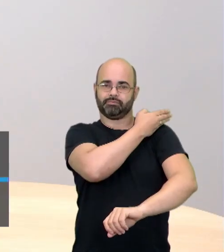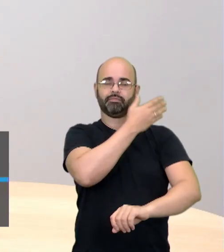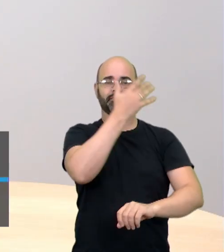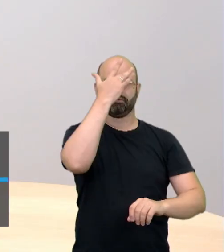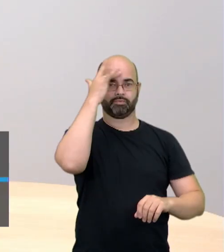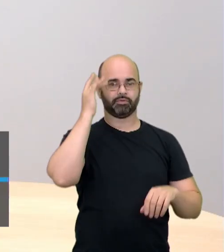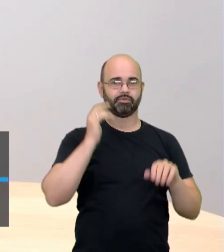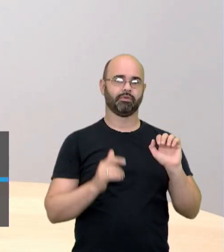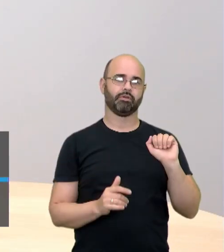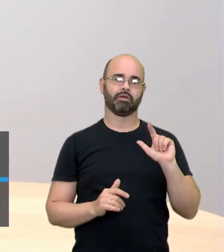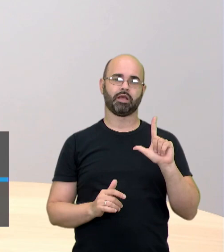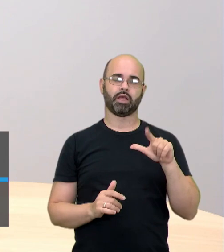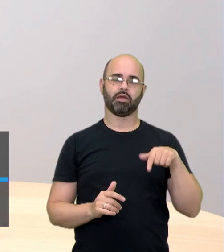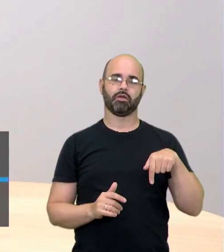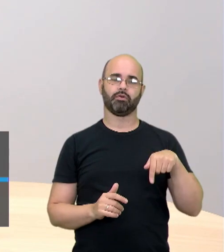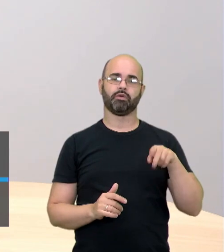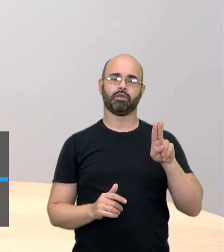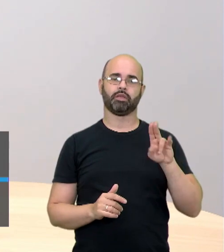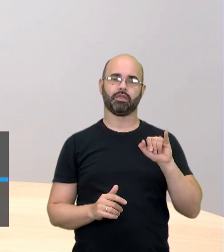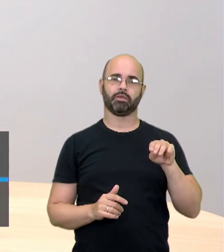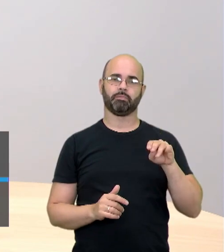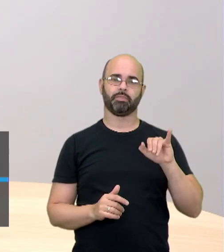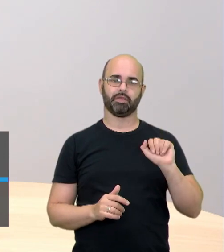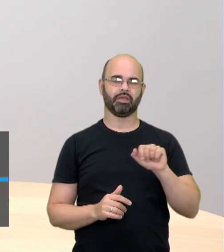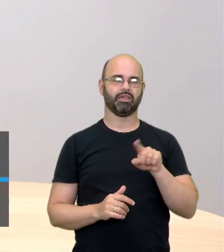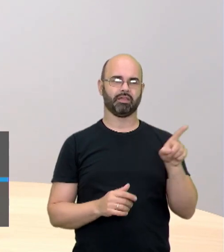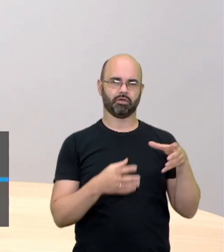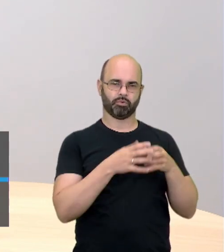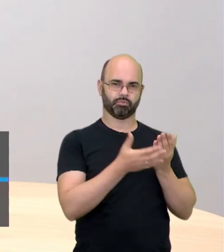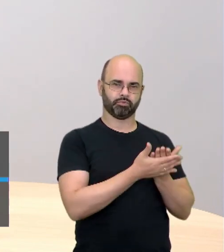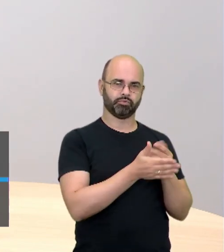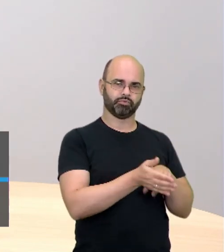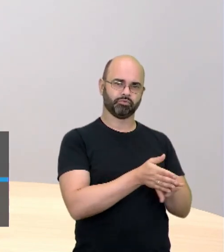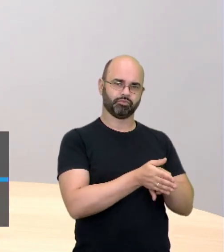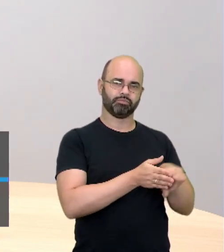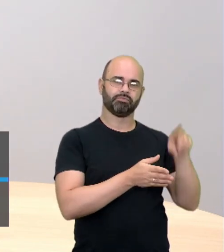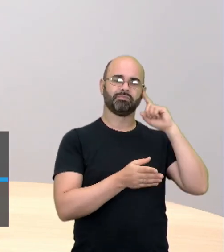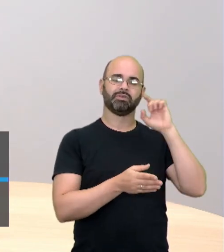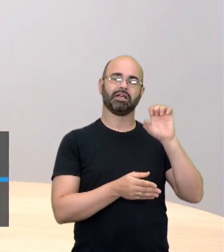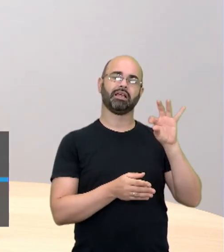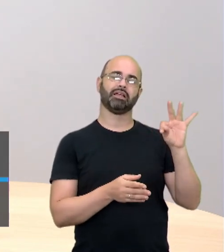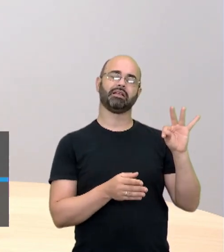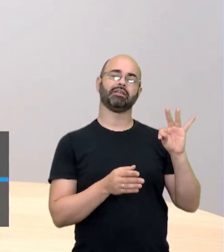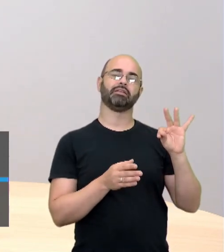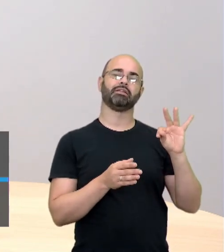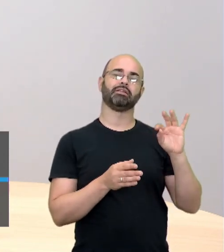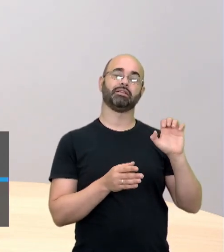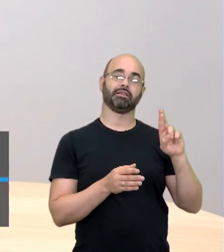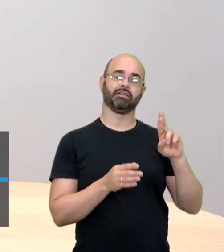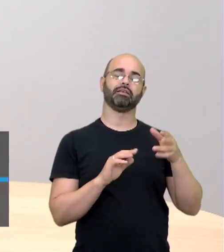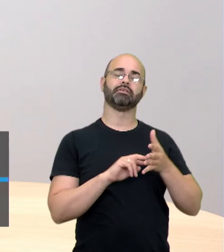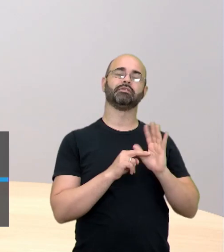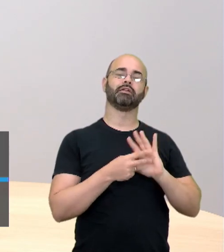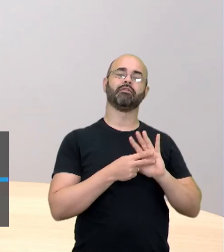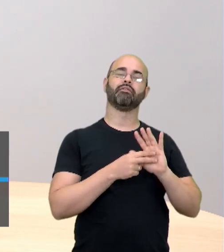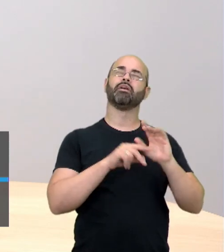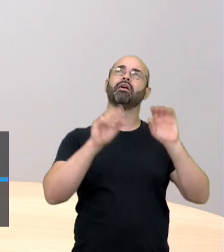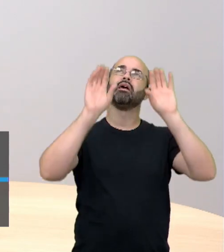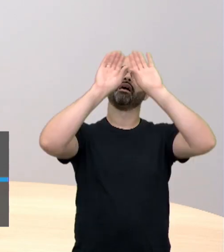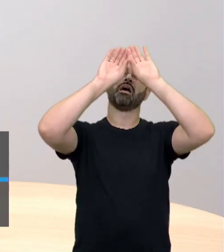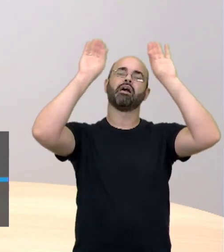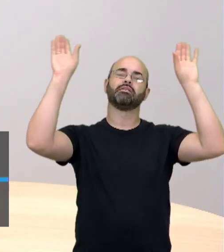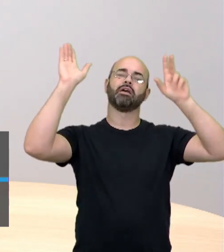eles chamavam de éter o que eles consideravam que fosse uma substância que preencheria o céu. Então eles diziam